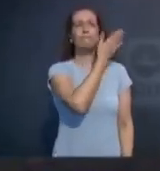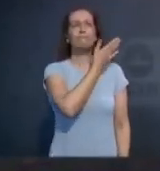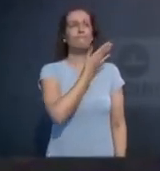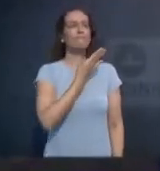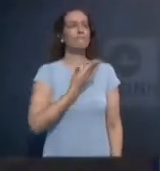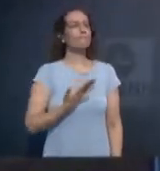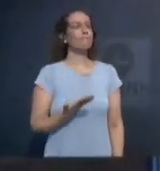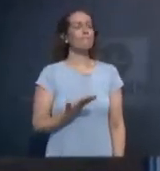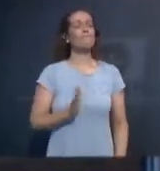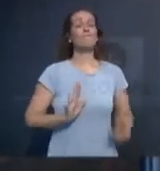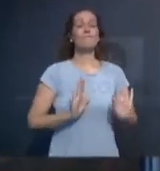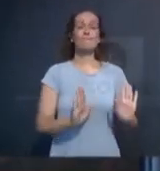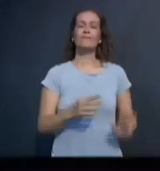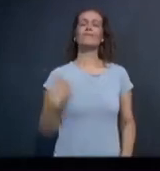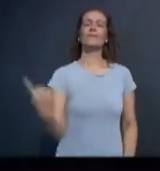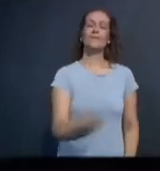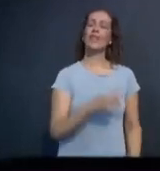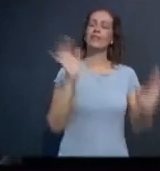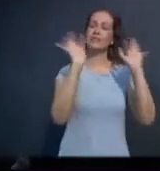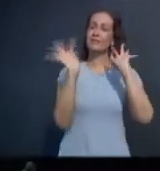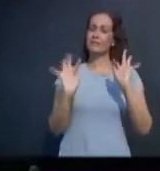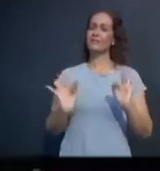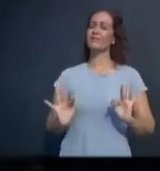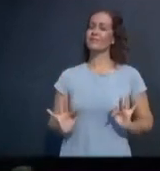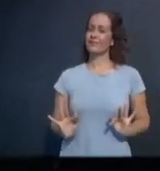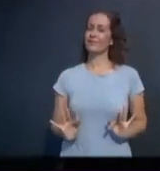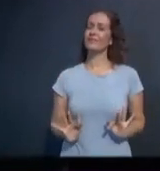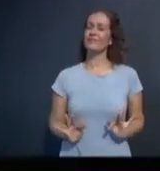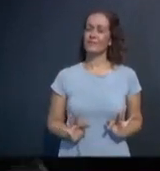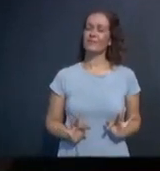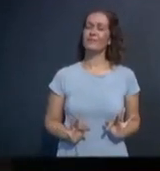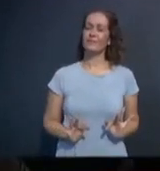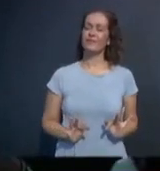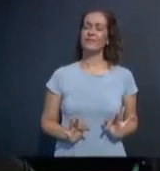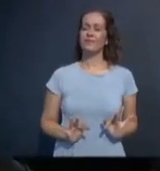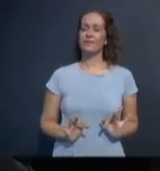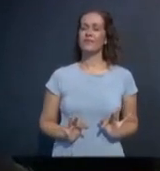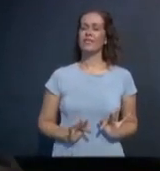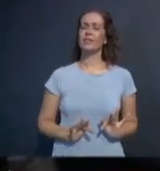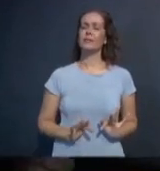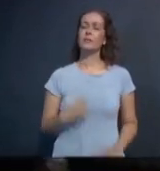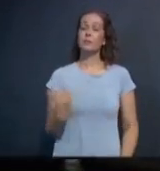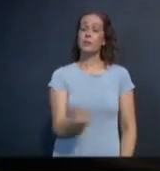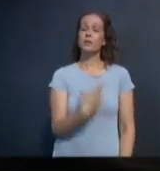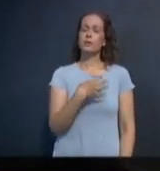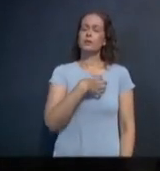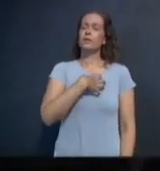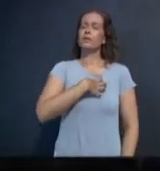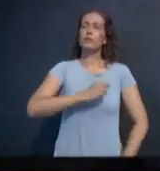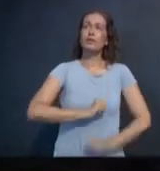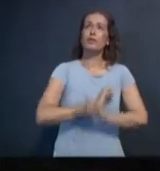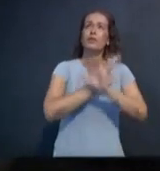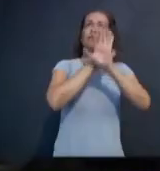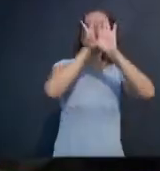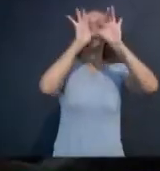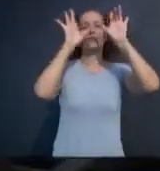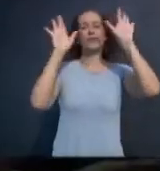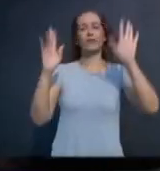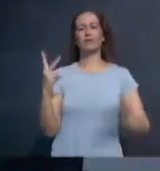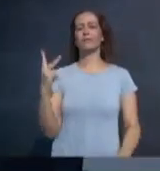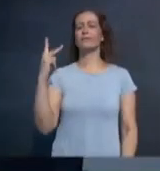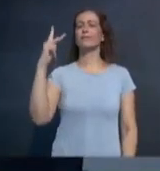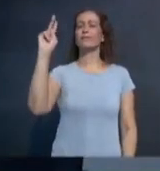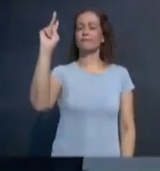Somos bem-aventurados por causa disso, de uma forma tão gloriosa. Por isso,